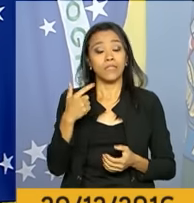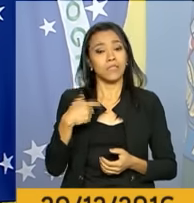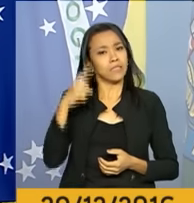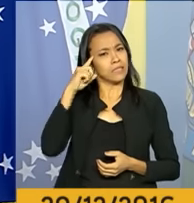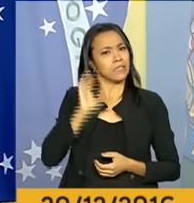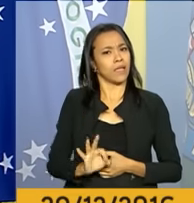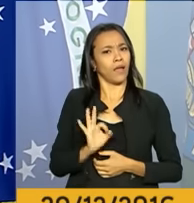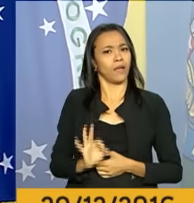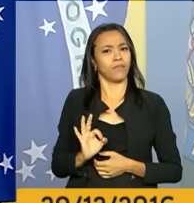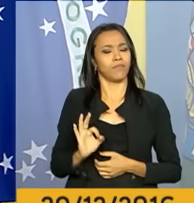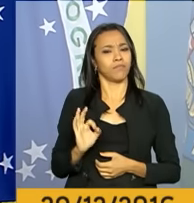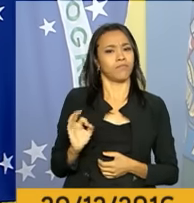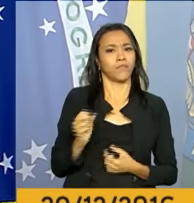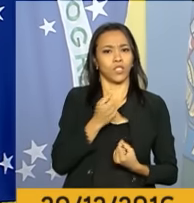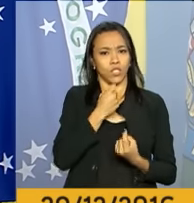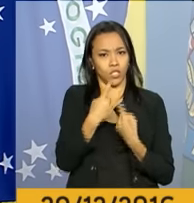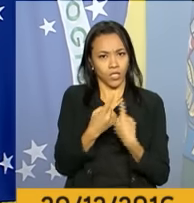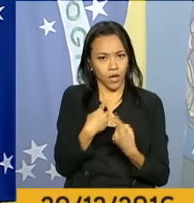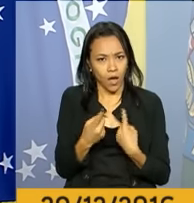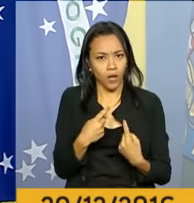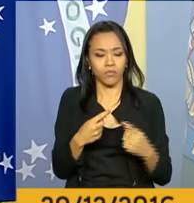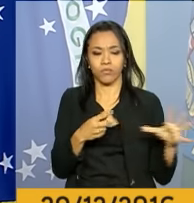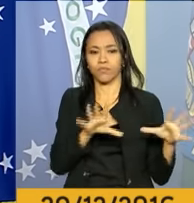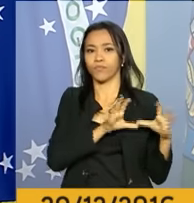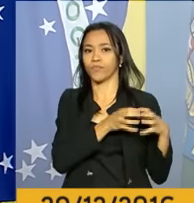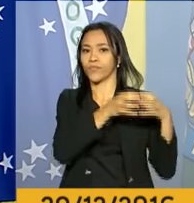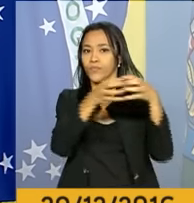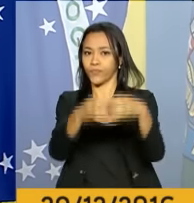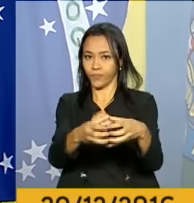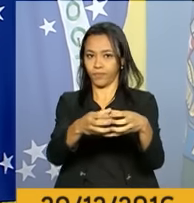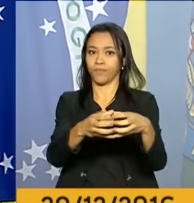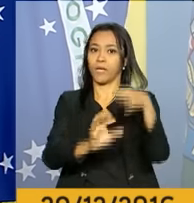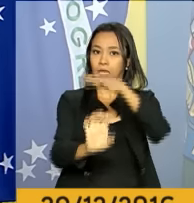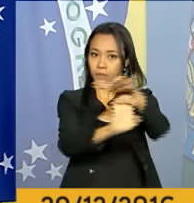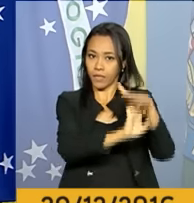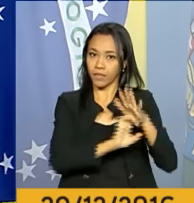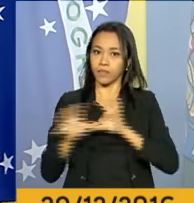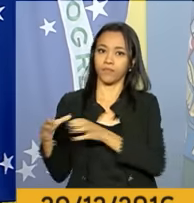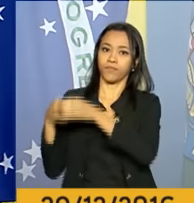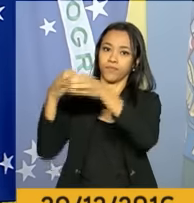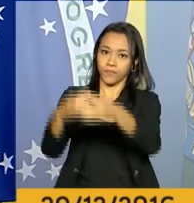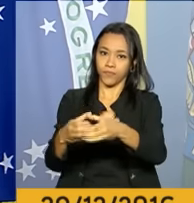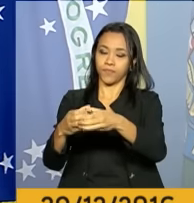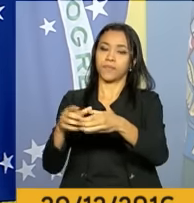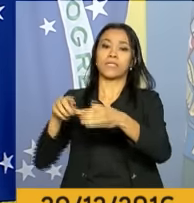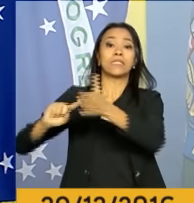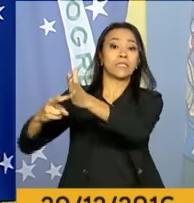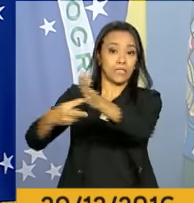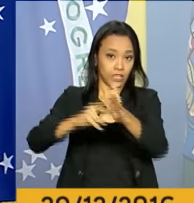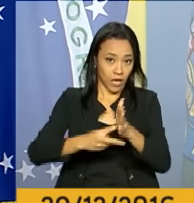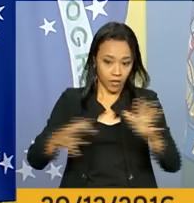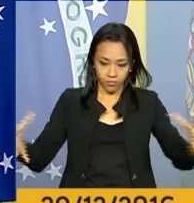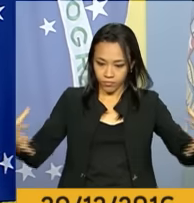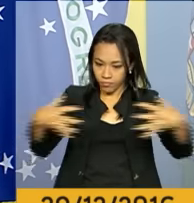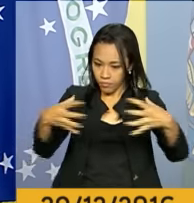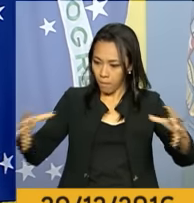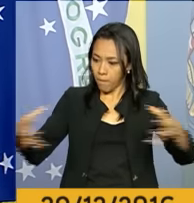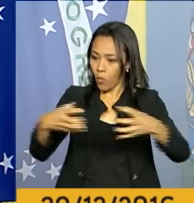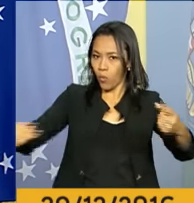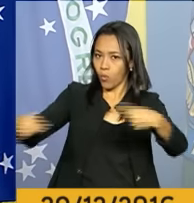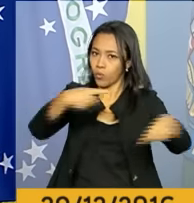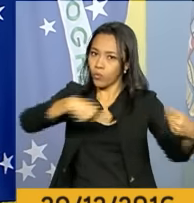o diálogo que houve entre centrais sindicais e empresários penso que será de